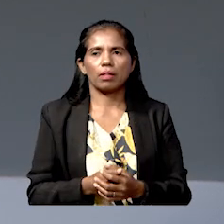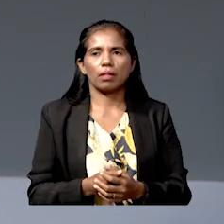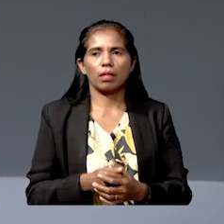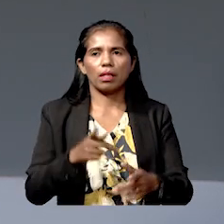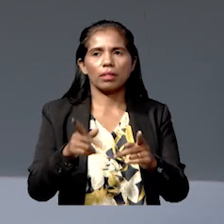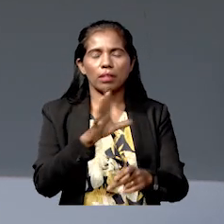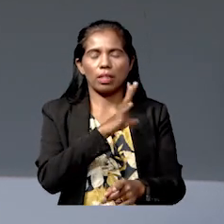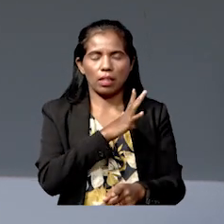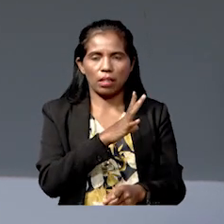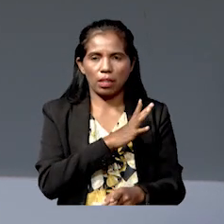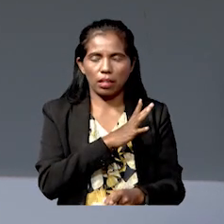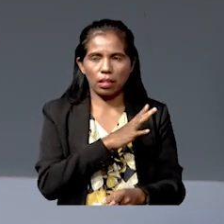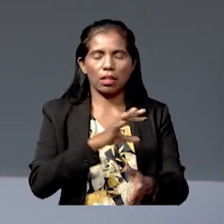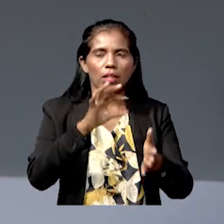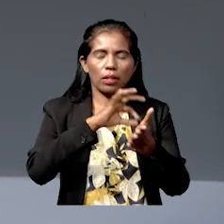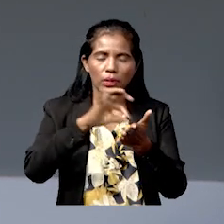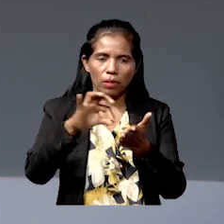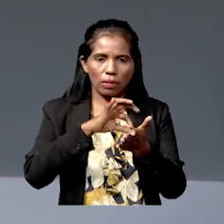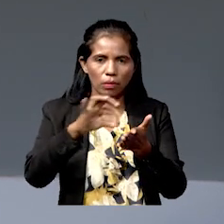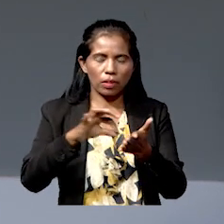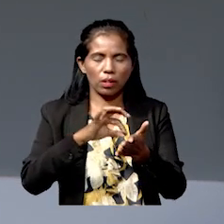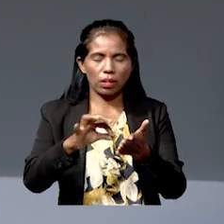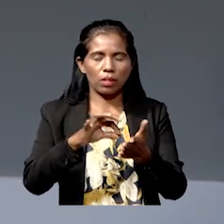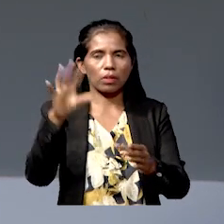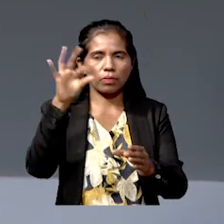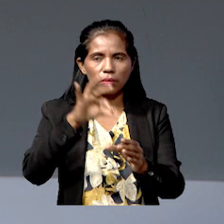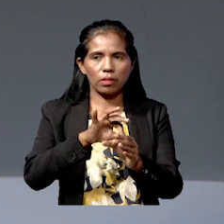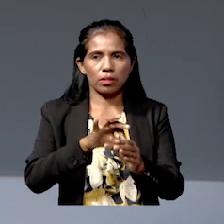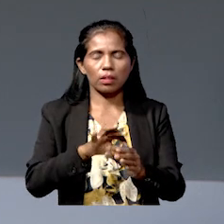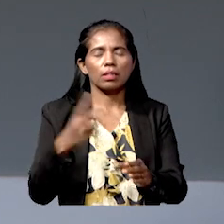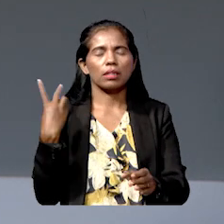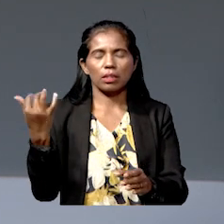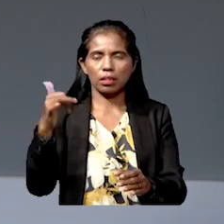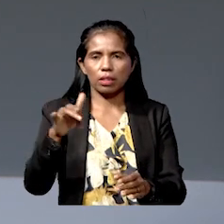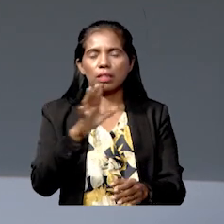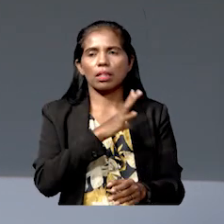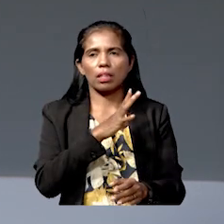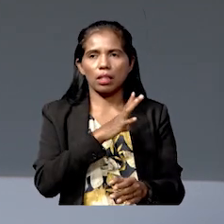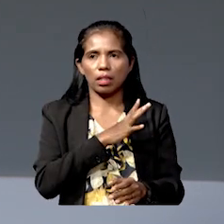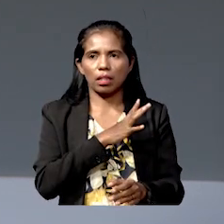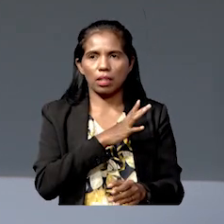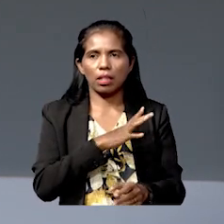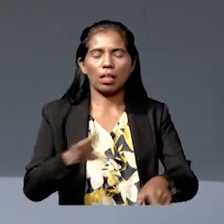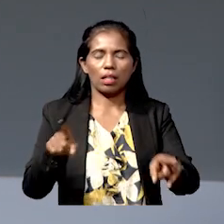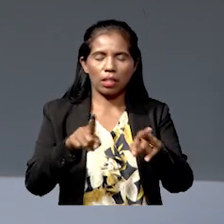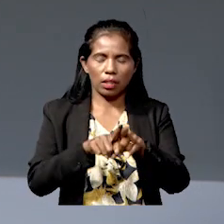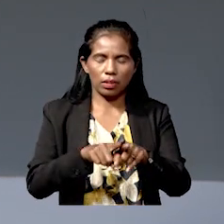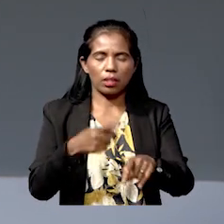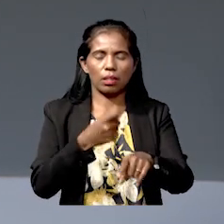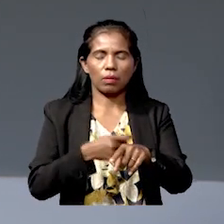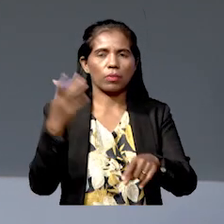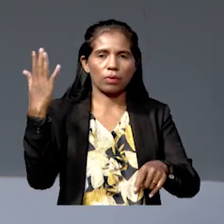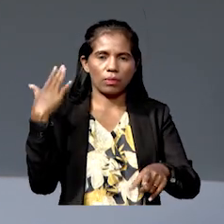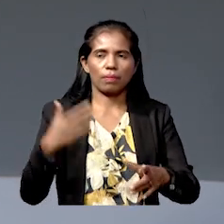rein contase e se rança se rein na fatim, né? Mínimo e tu an comparo a situação o look,